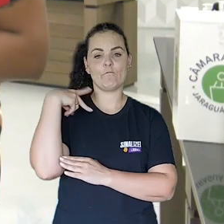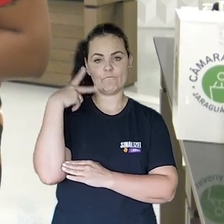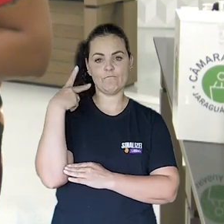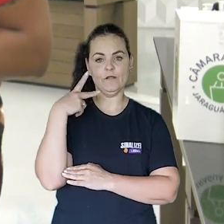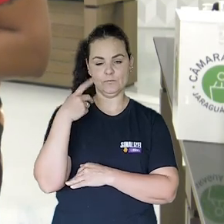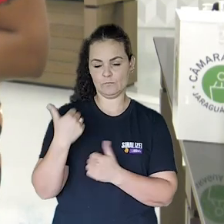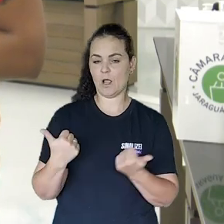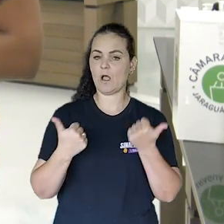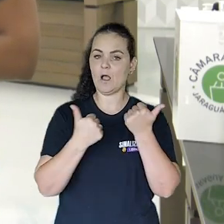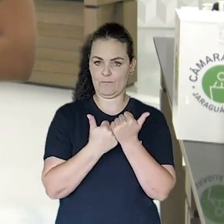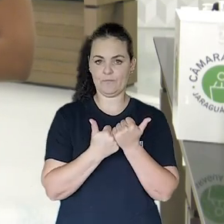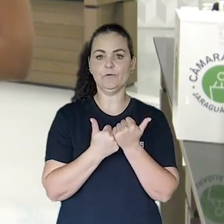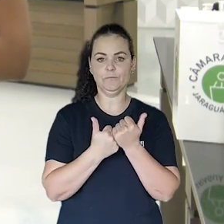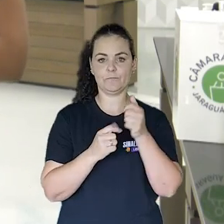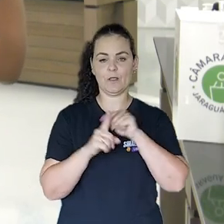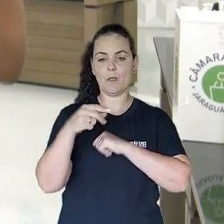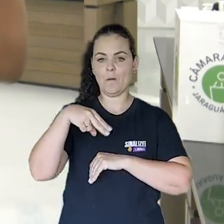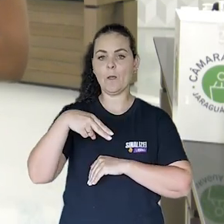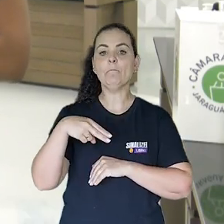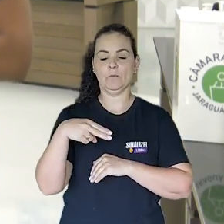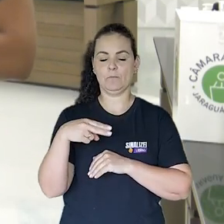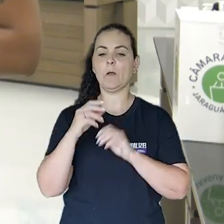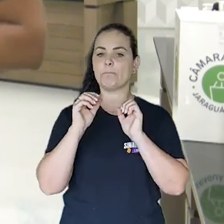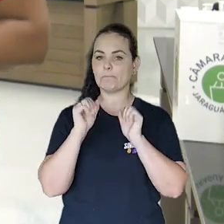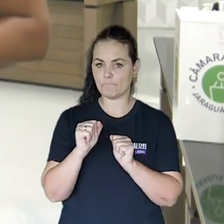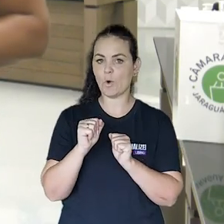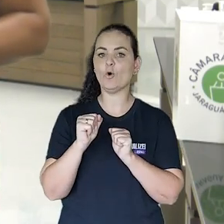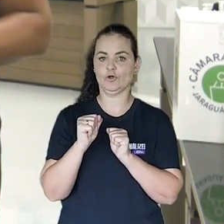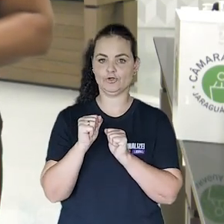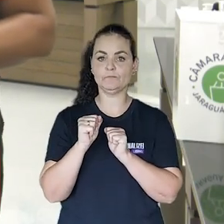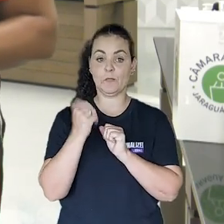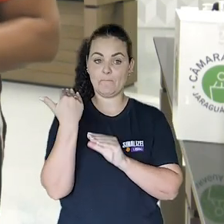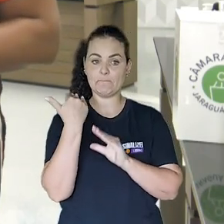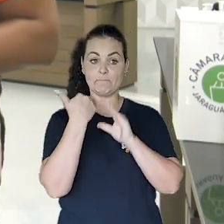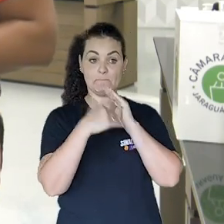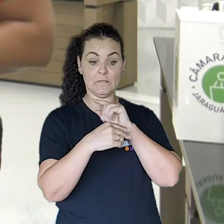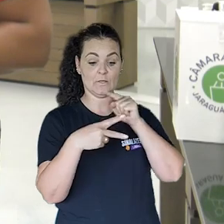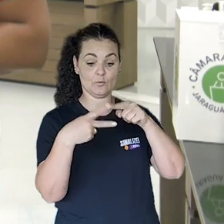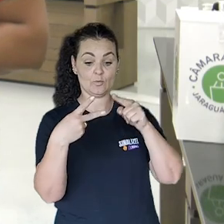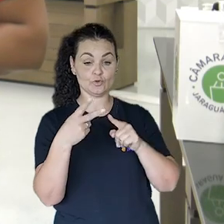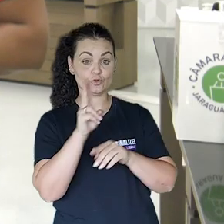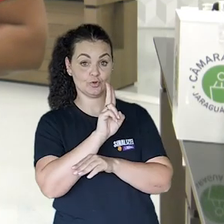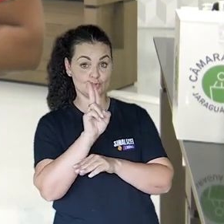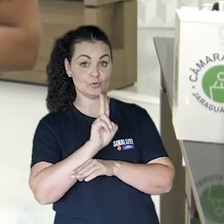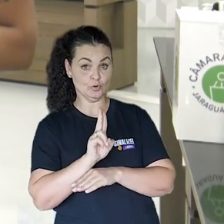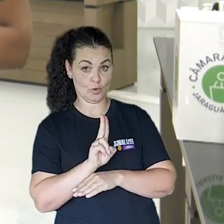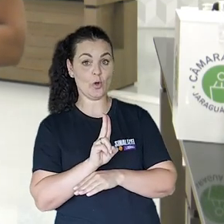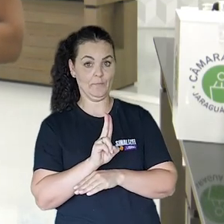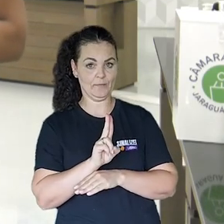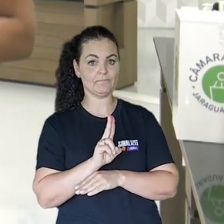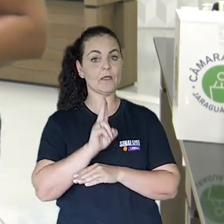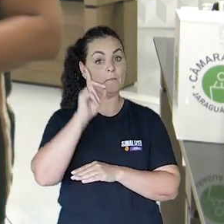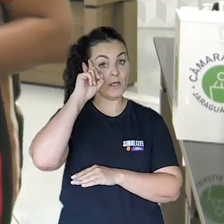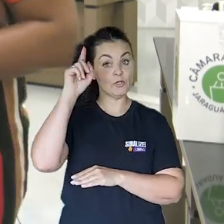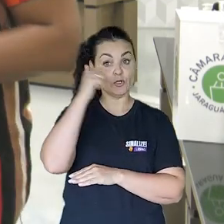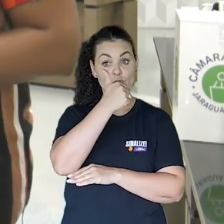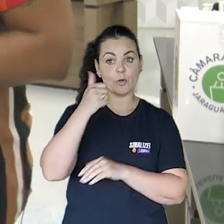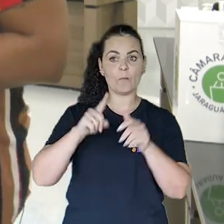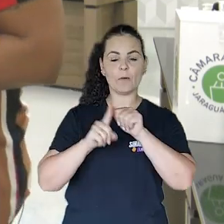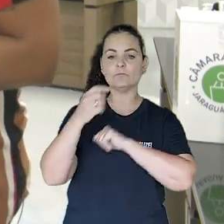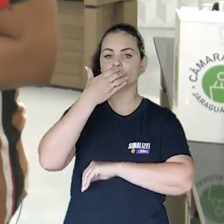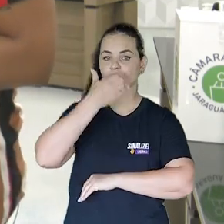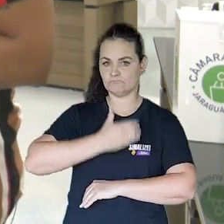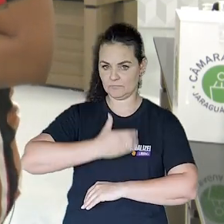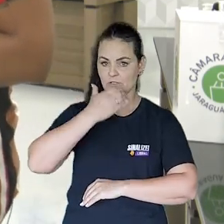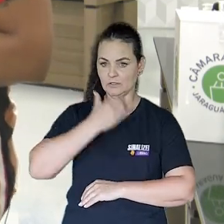E no dia 11 de dezembro, é isso, né, Abigail? 11 de dezembro, nós vamos fazer a cerimônia